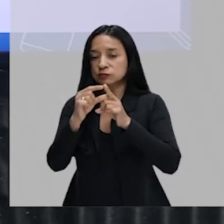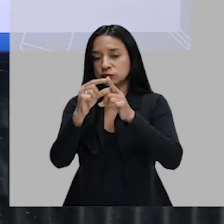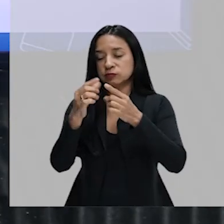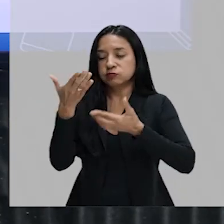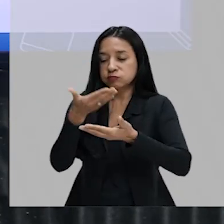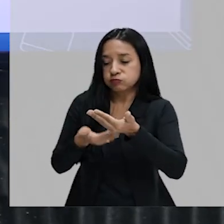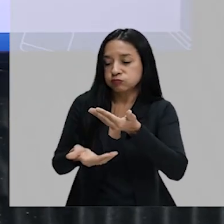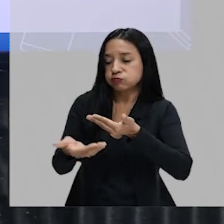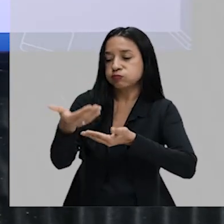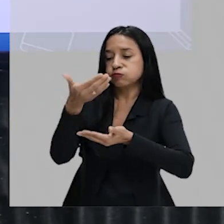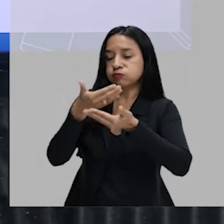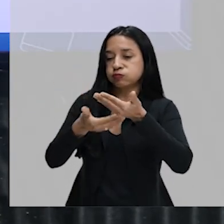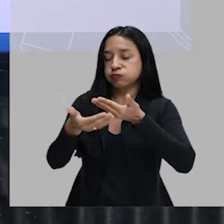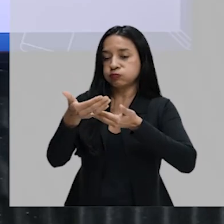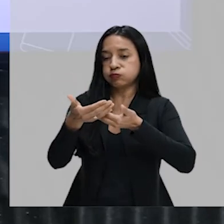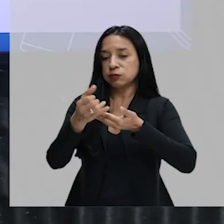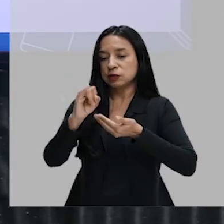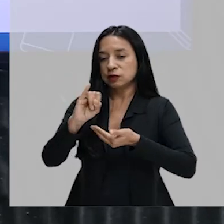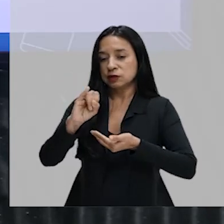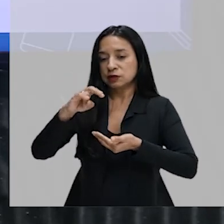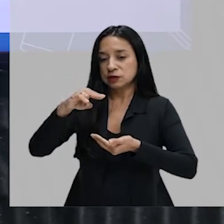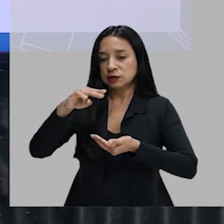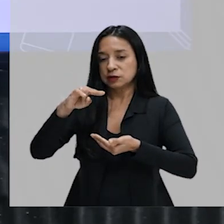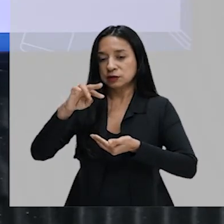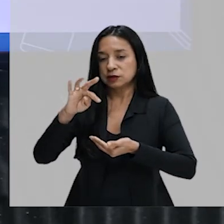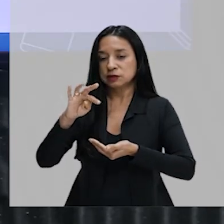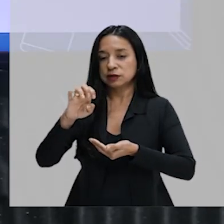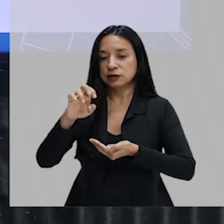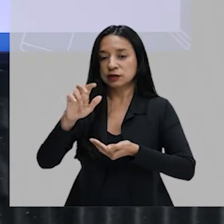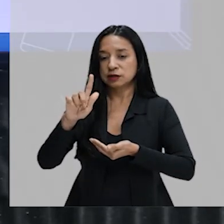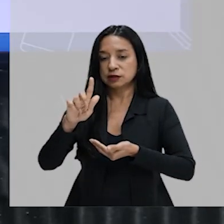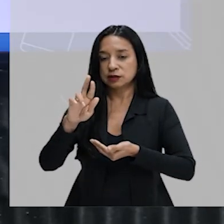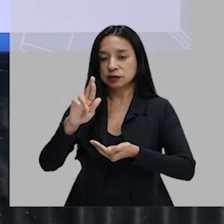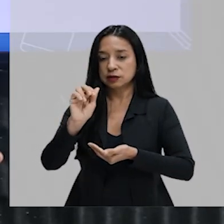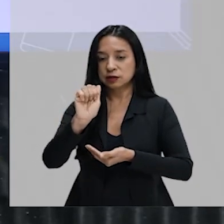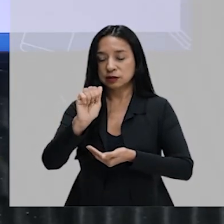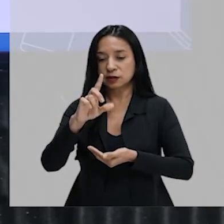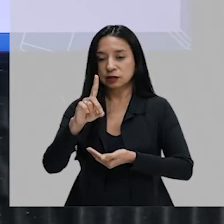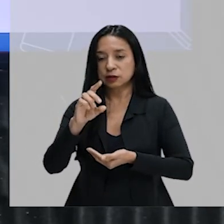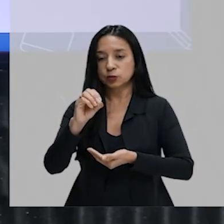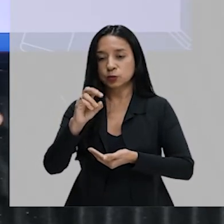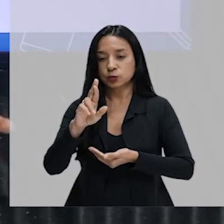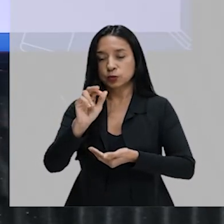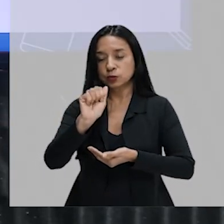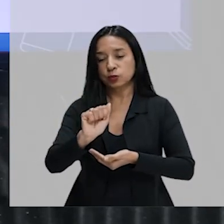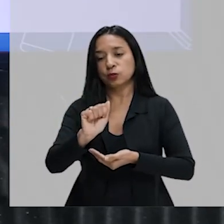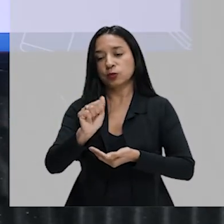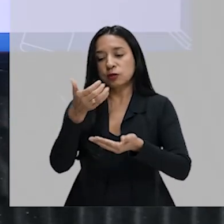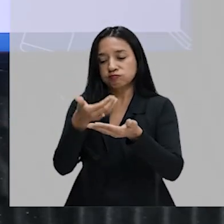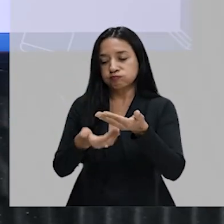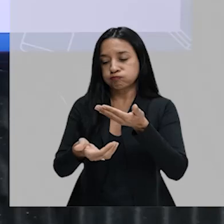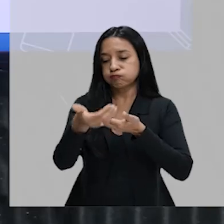biodança, chegar e vou botar um pagode aqui, um sorriso maroto. Não, não funciona assim.